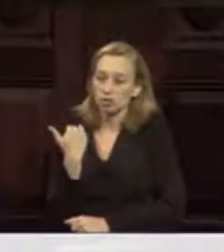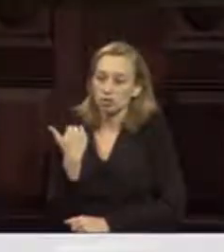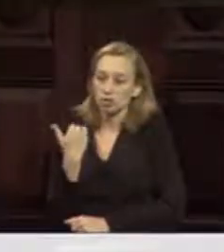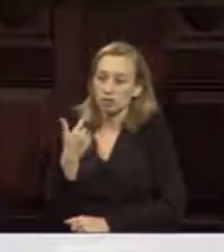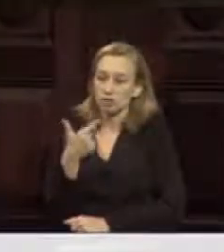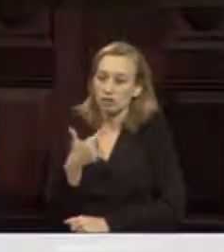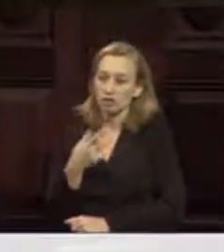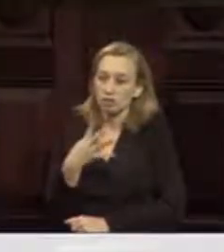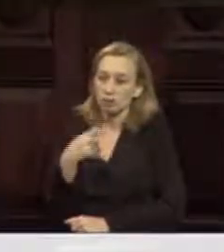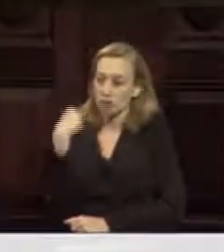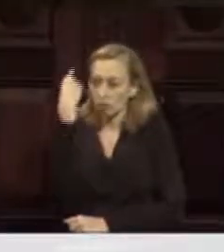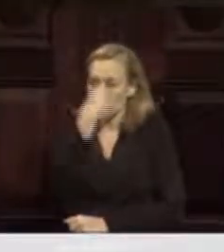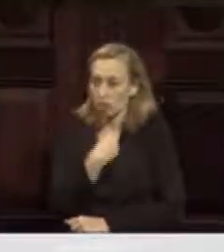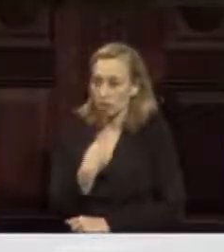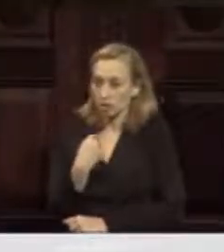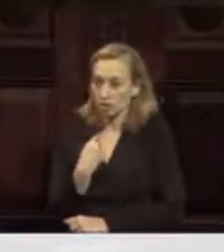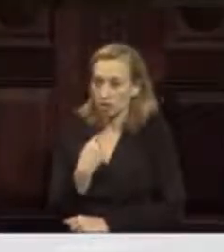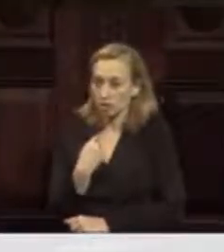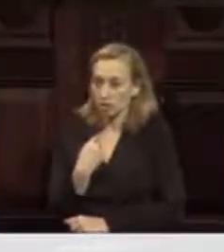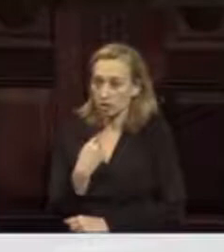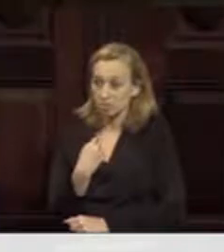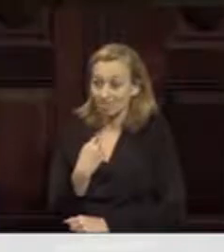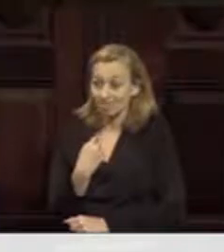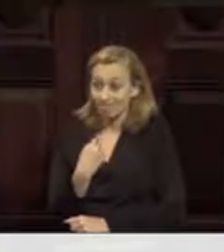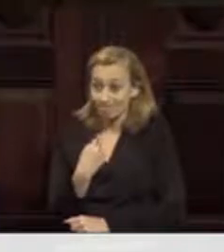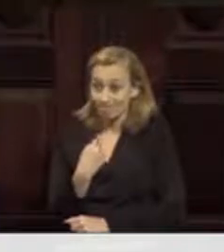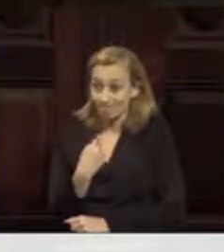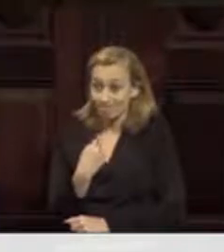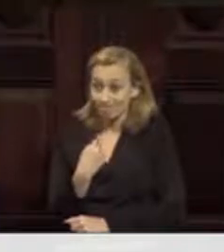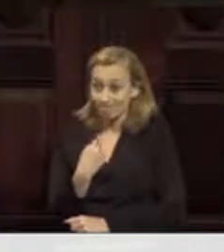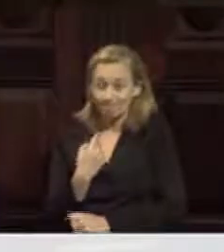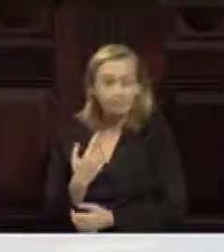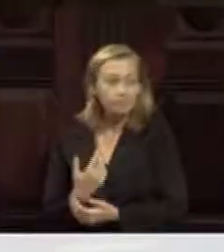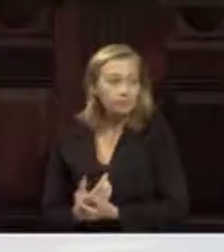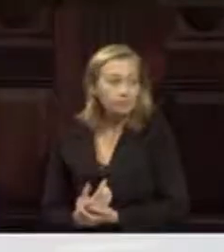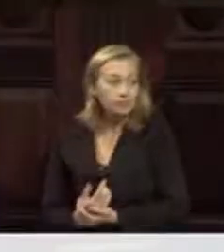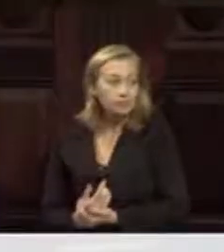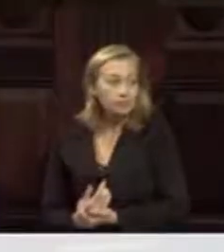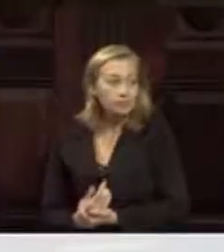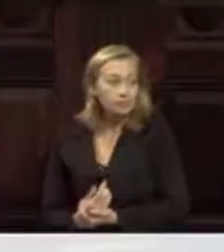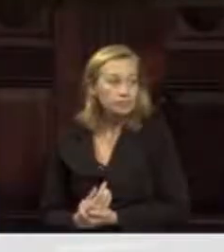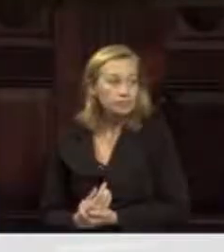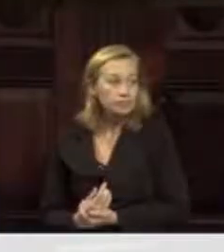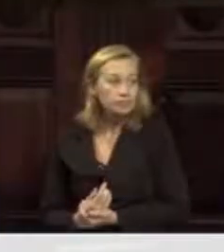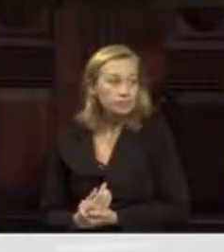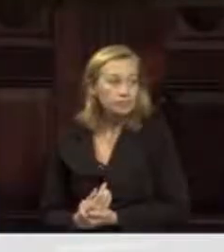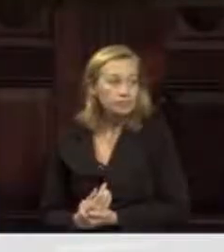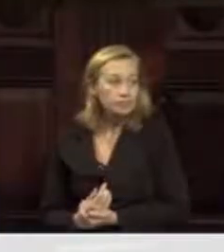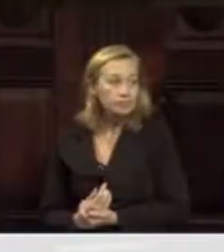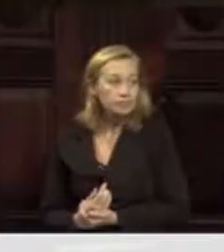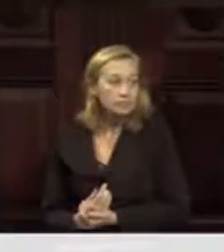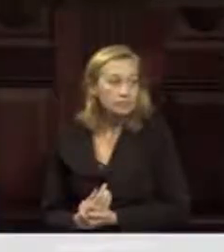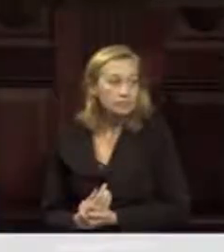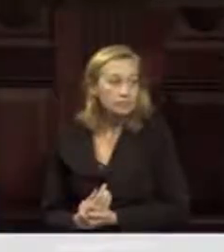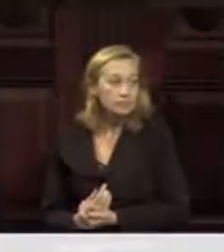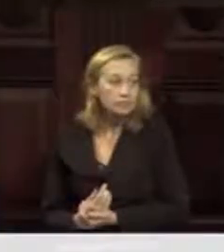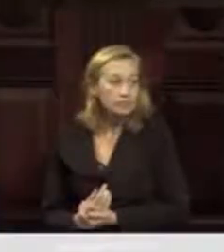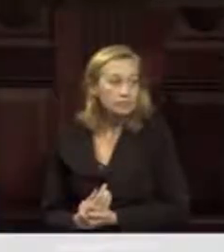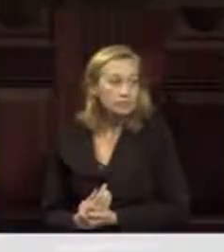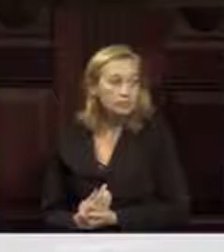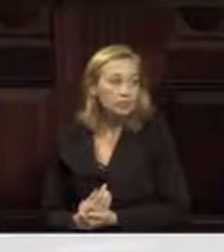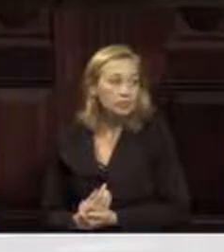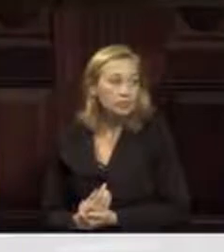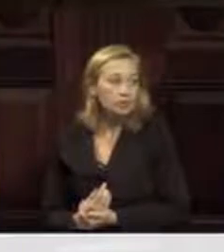horas. Não quero encerrar a nossa atividade legislativa sem falar aqui